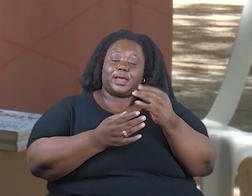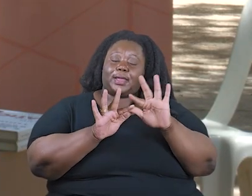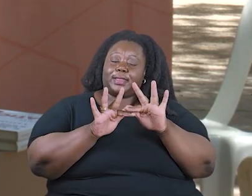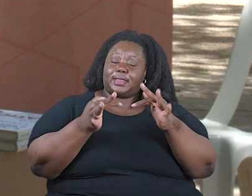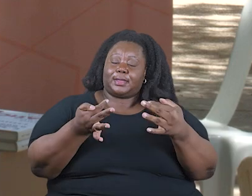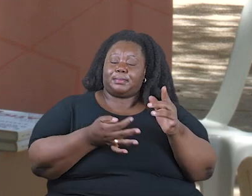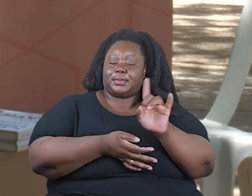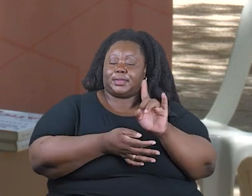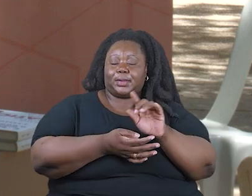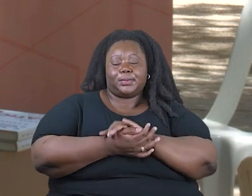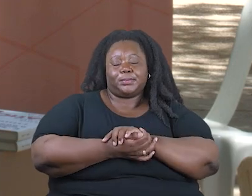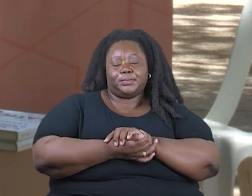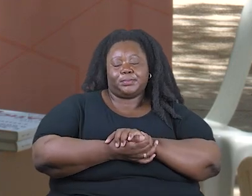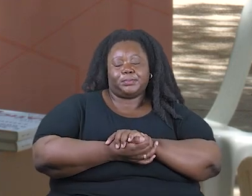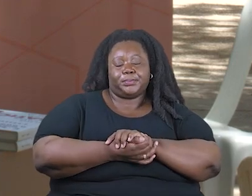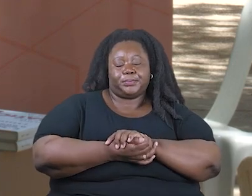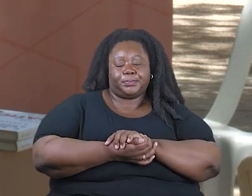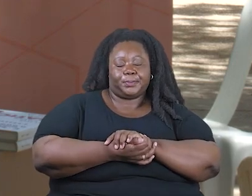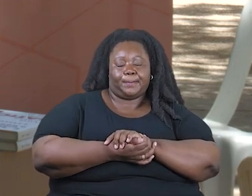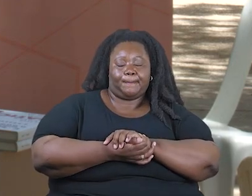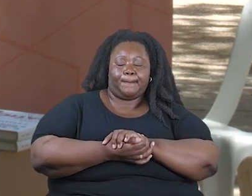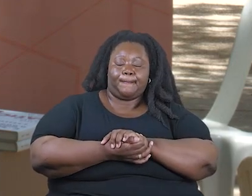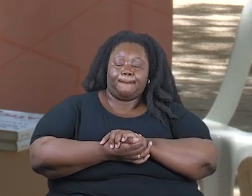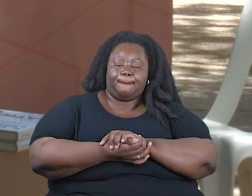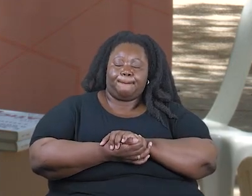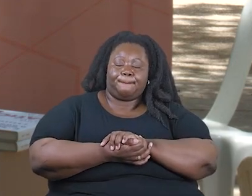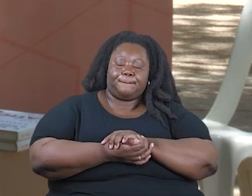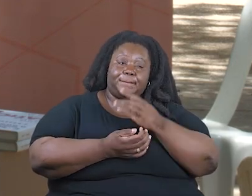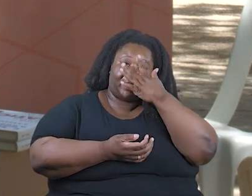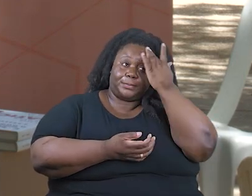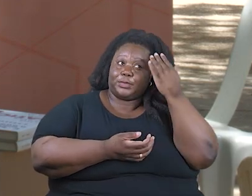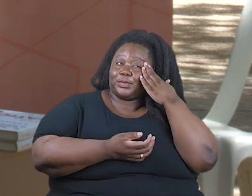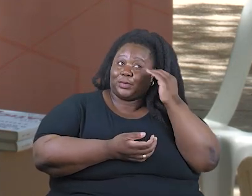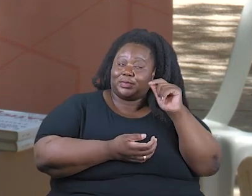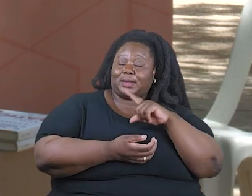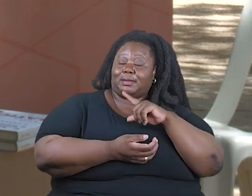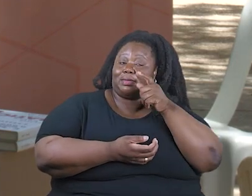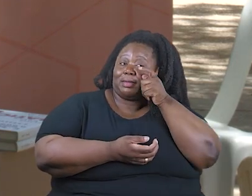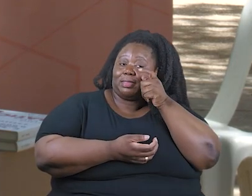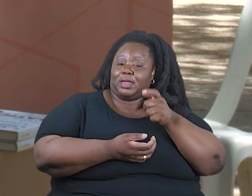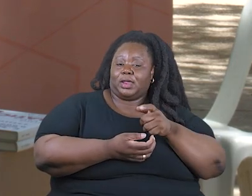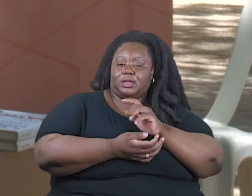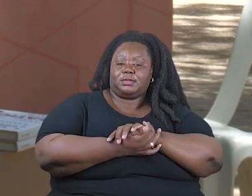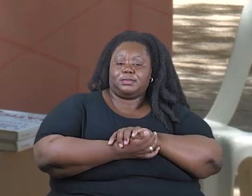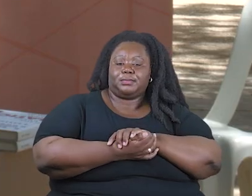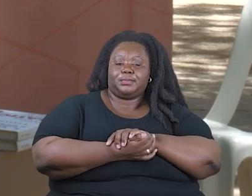tão simples, porque mesmo as pessoas que eu sei que têm interesse,